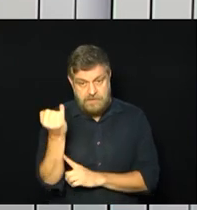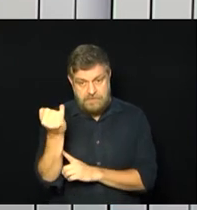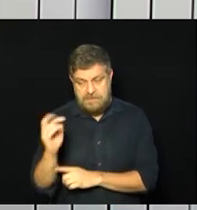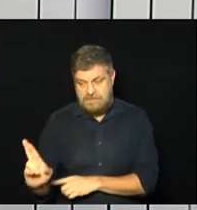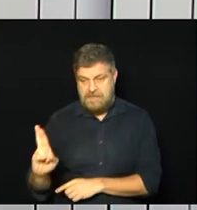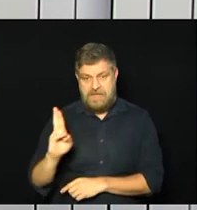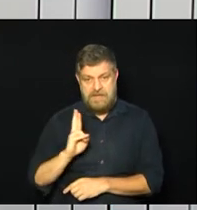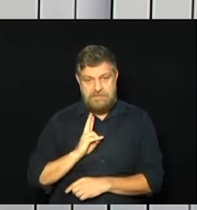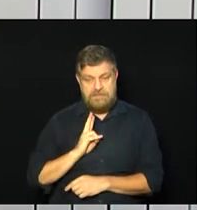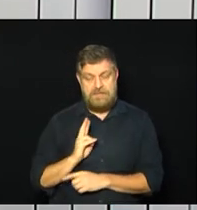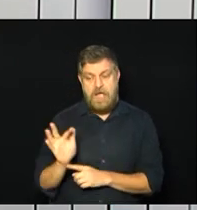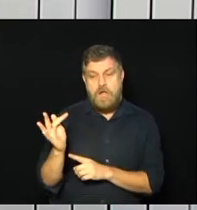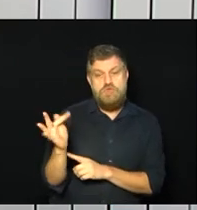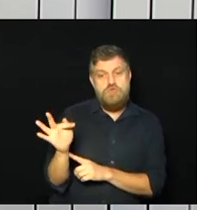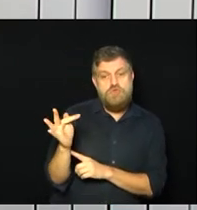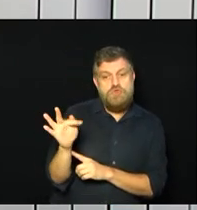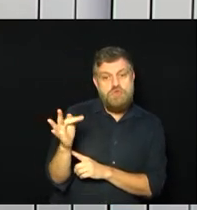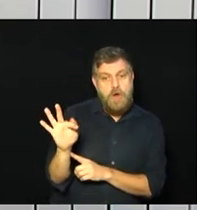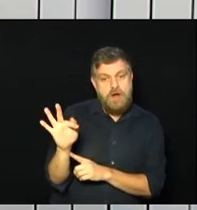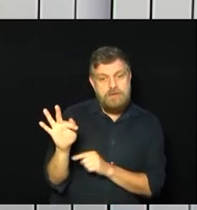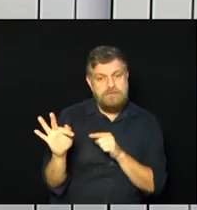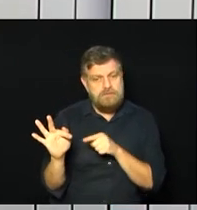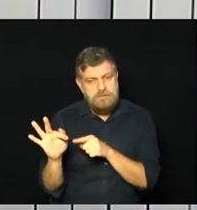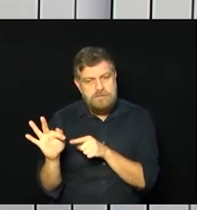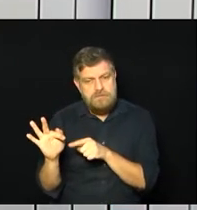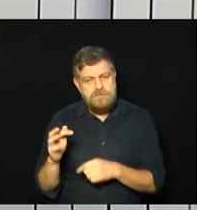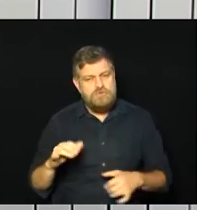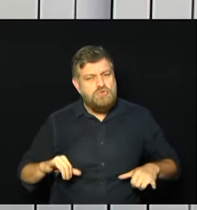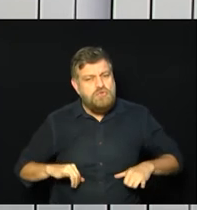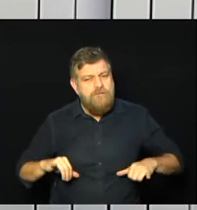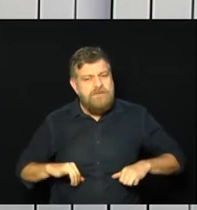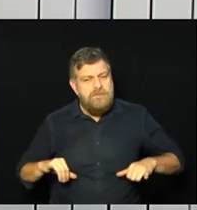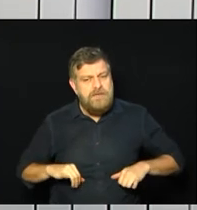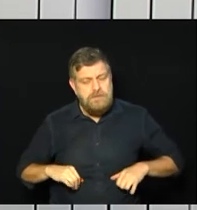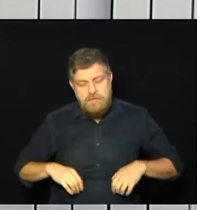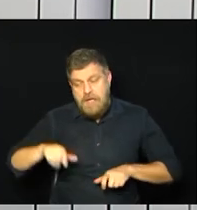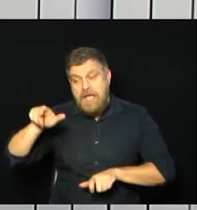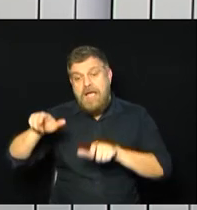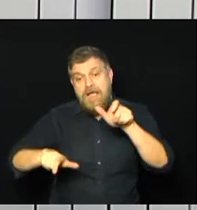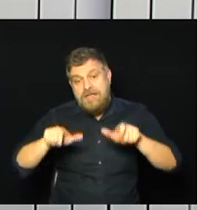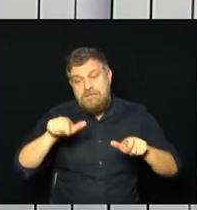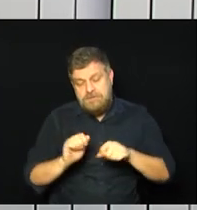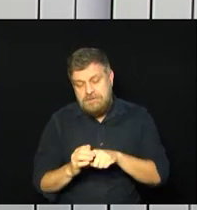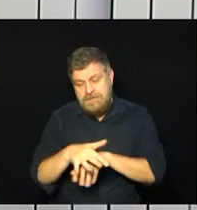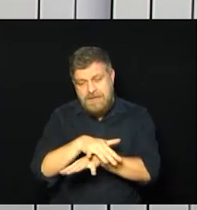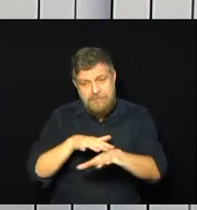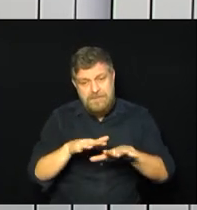resposta, né? Dor. E nesta pandemia, milhares de pessoas perderam, né? Entes